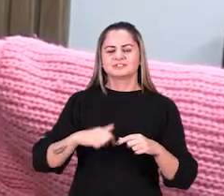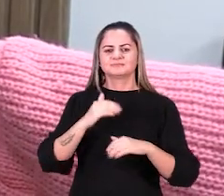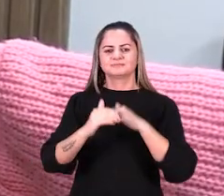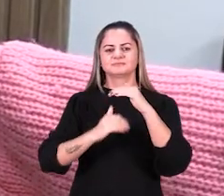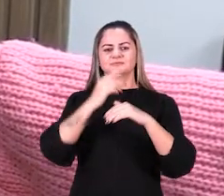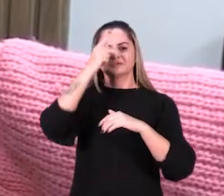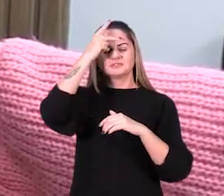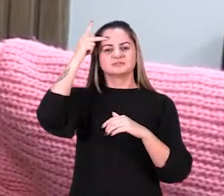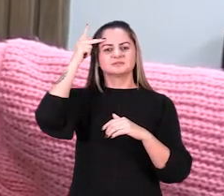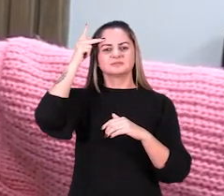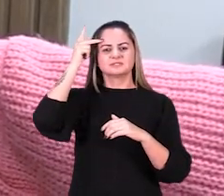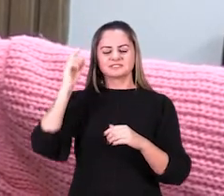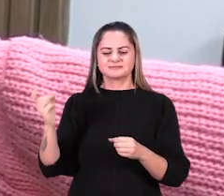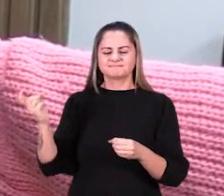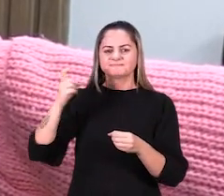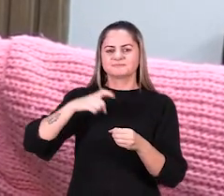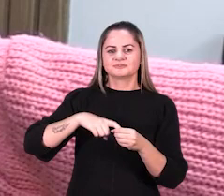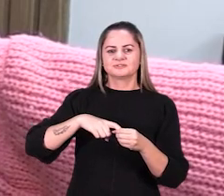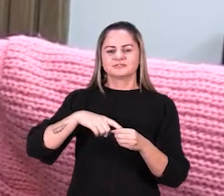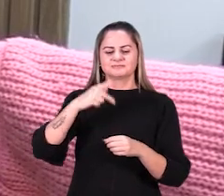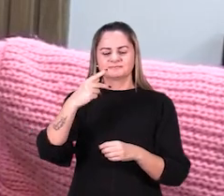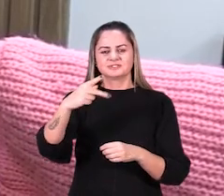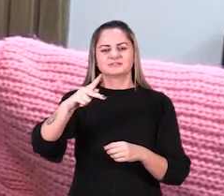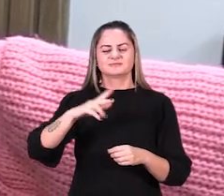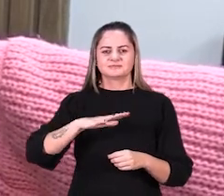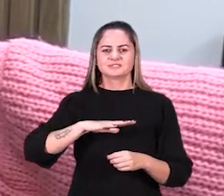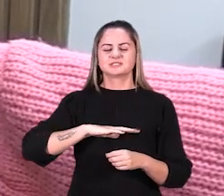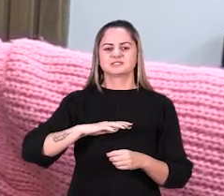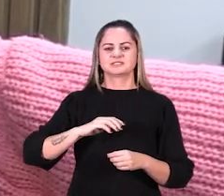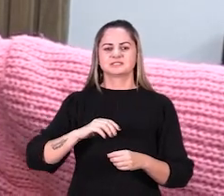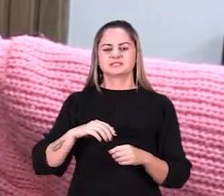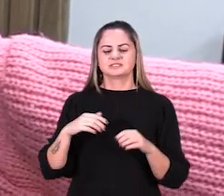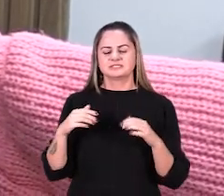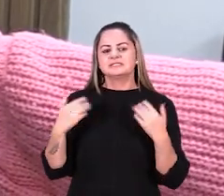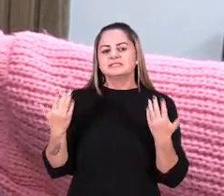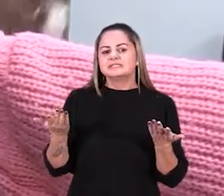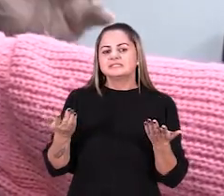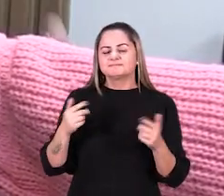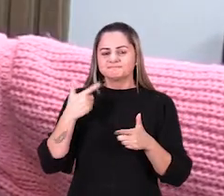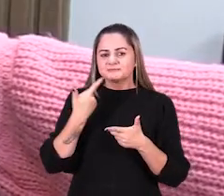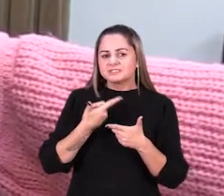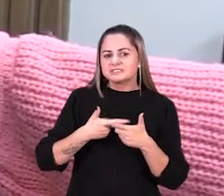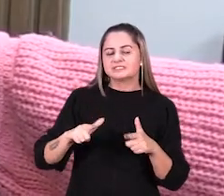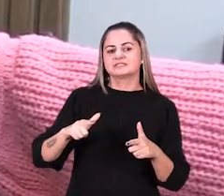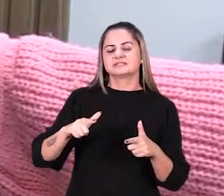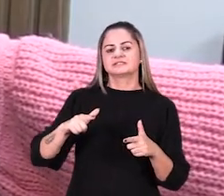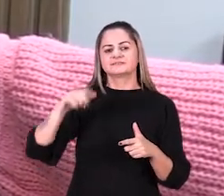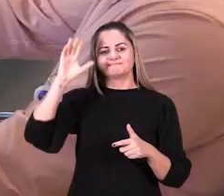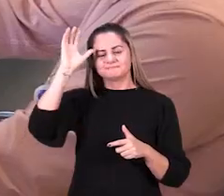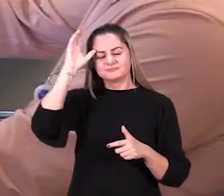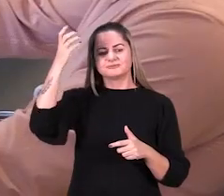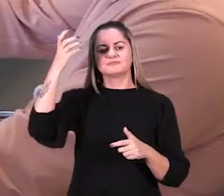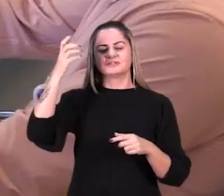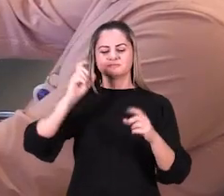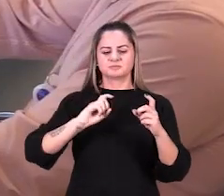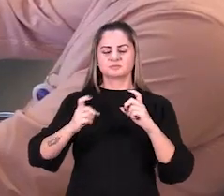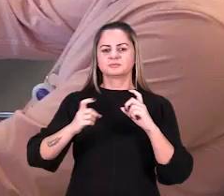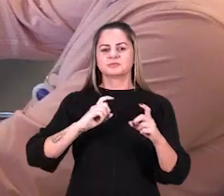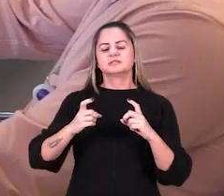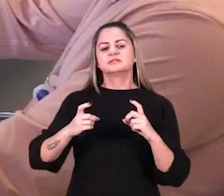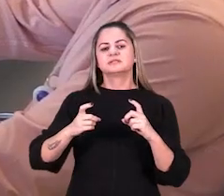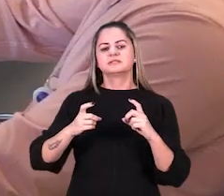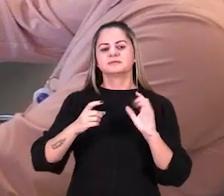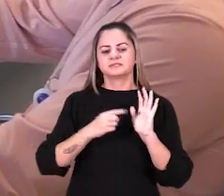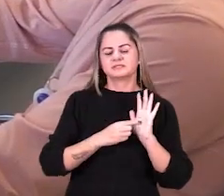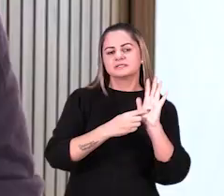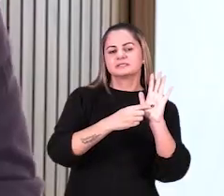de recuperação dessas pessoas, de repente um trabalho de repatriação, então, para a gente poder realmente dar uma solução. O principal ponto que